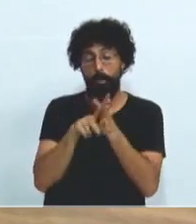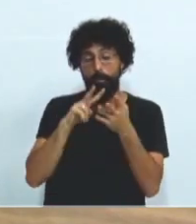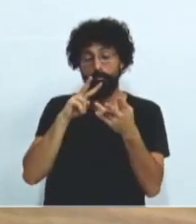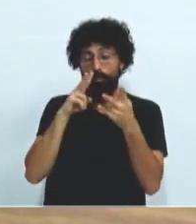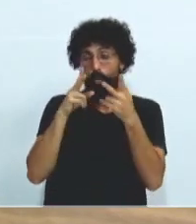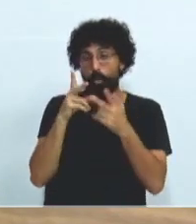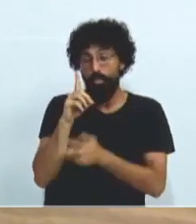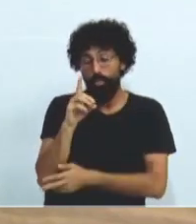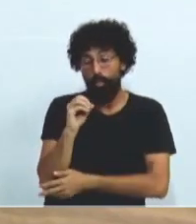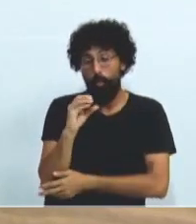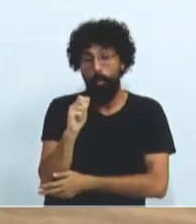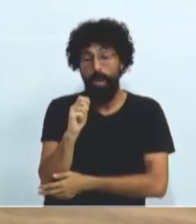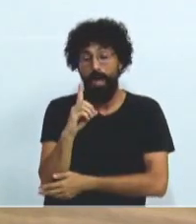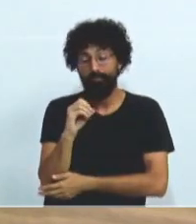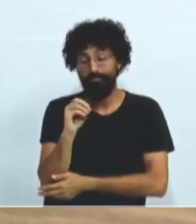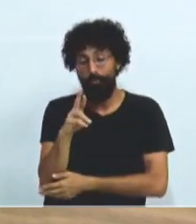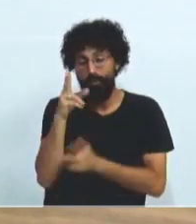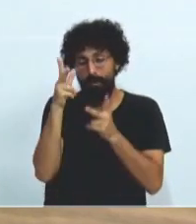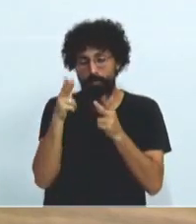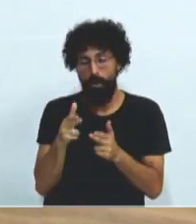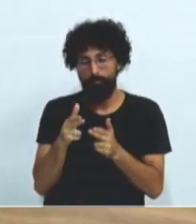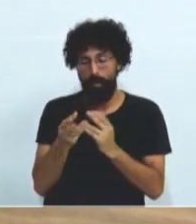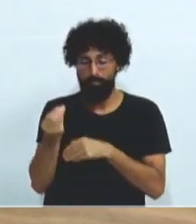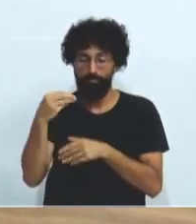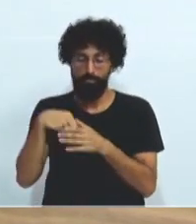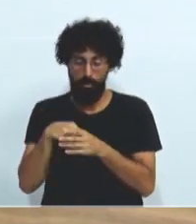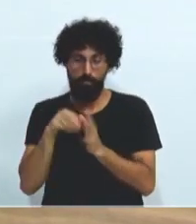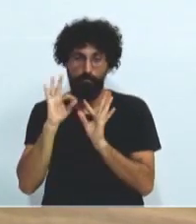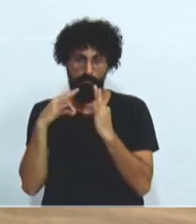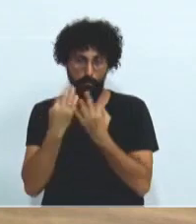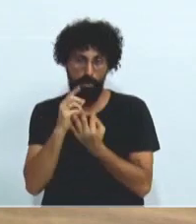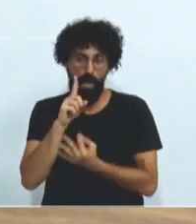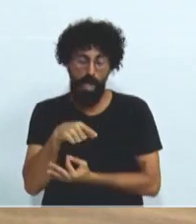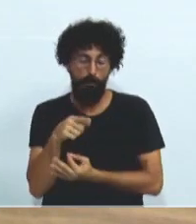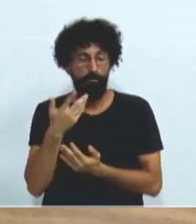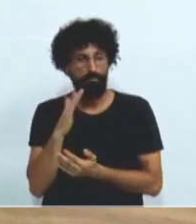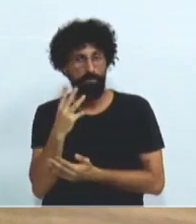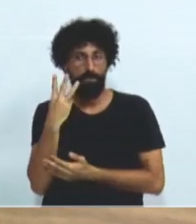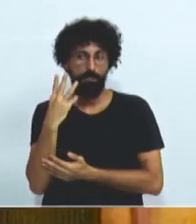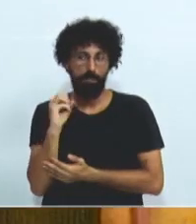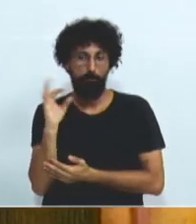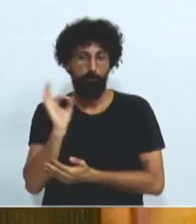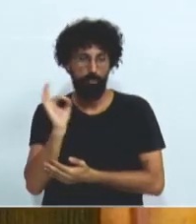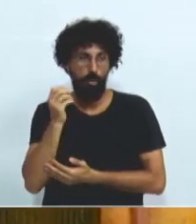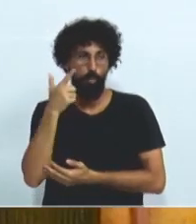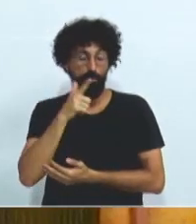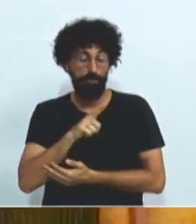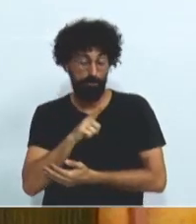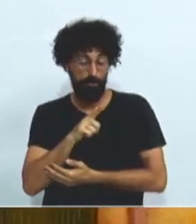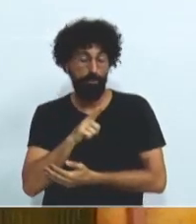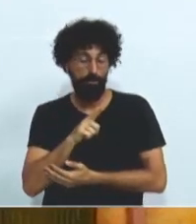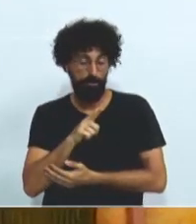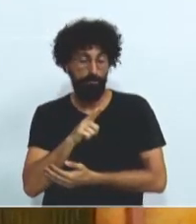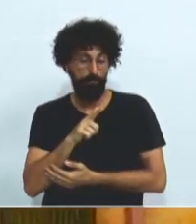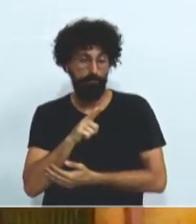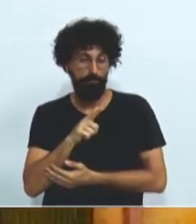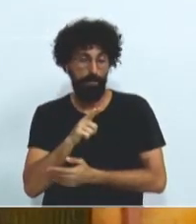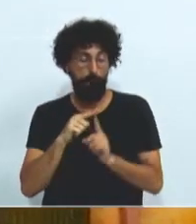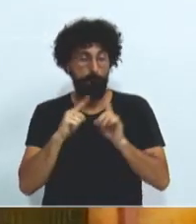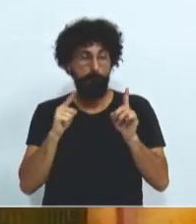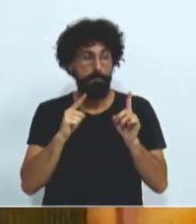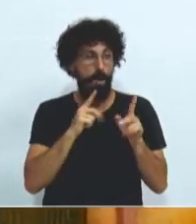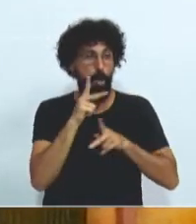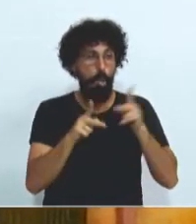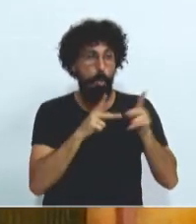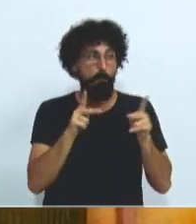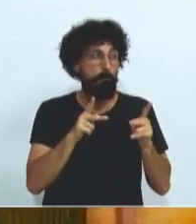doador. Na família, a chance é mais ou menos de 30% dos irmãos, do mesmo pai e da mesma mãe. E na população em geral,